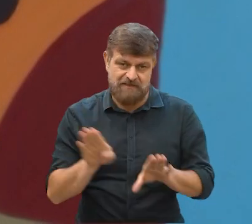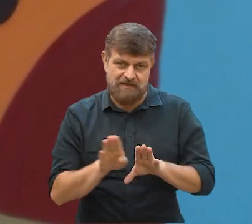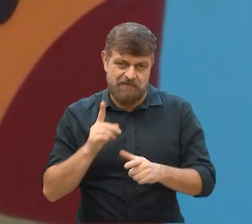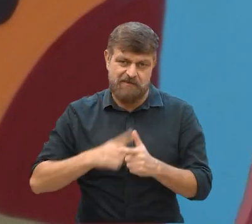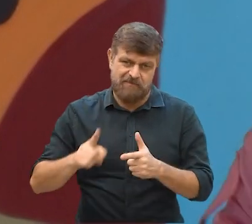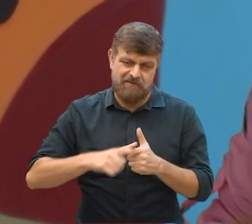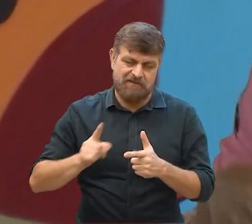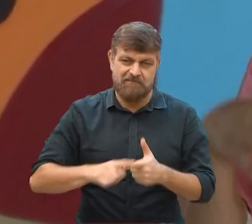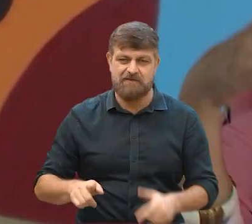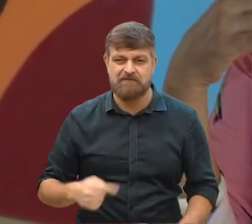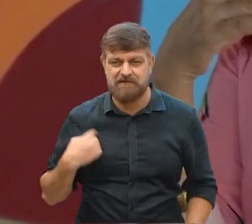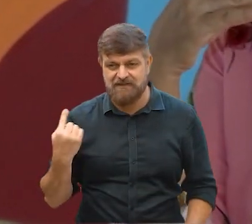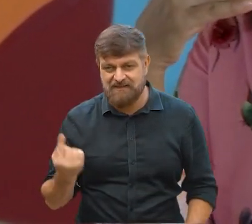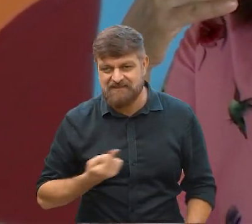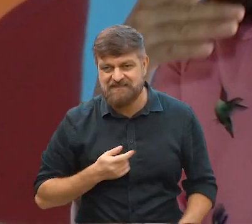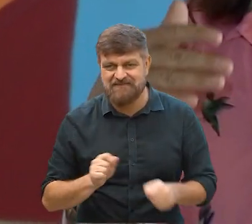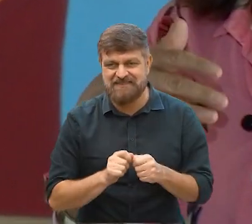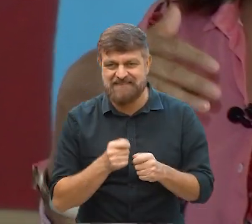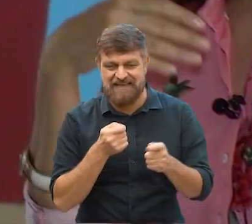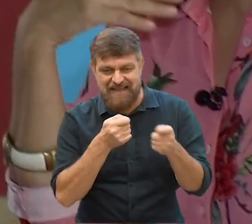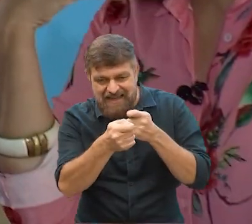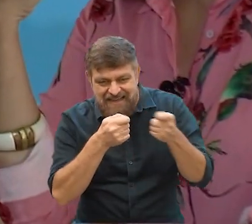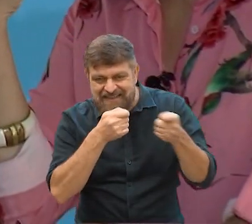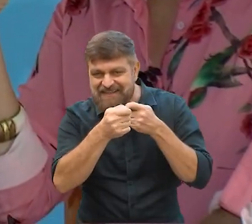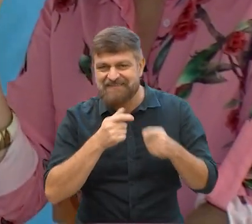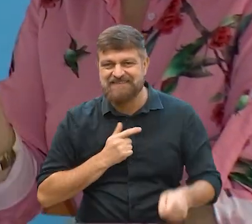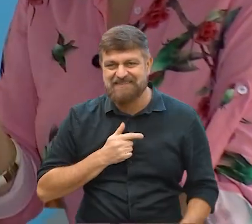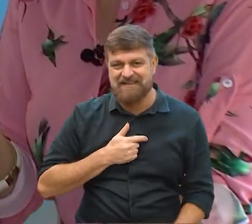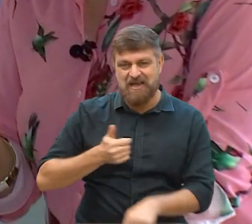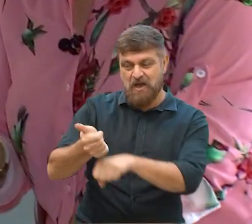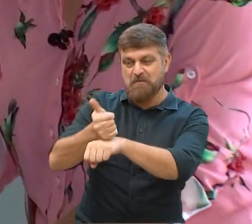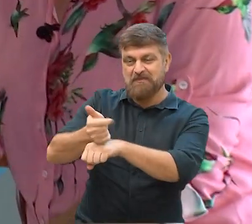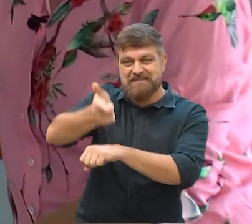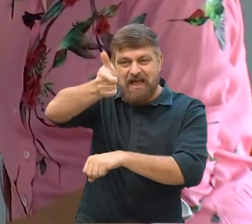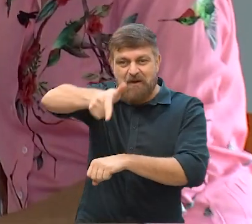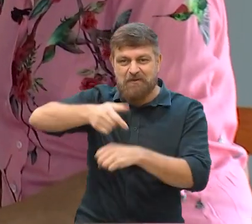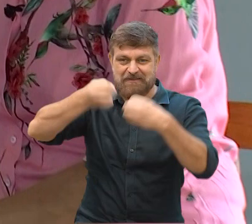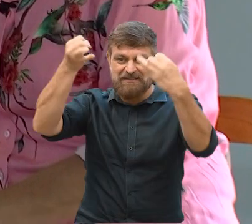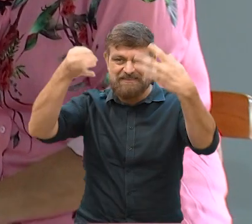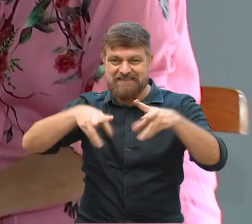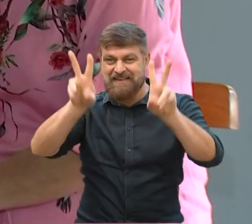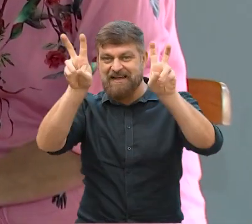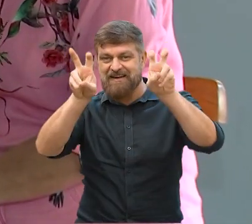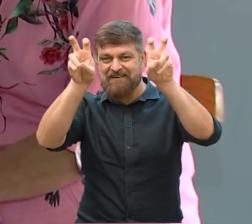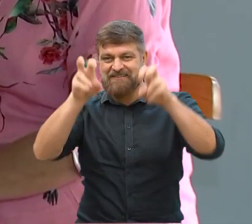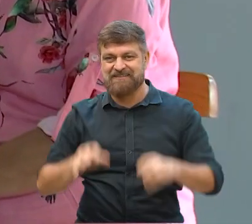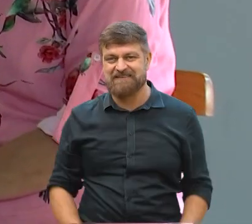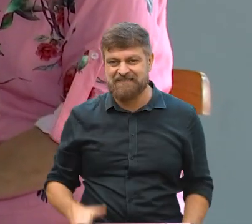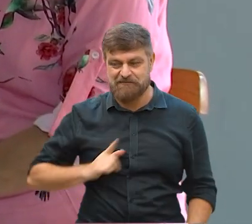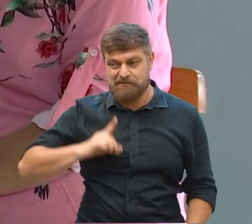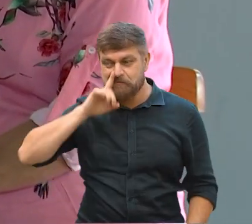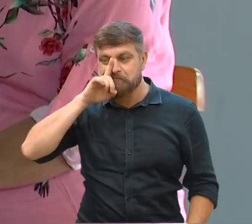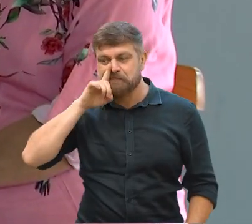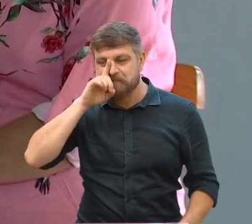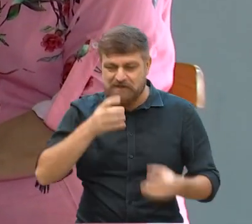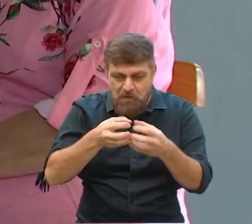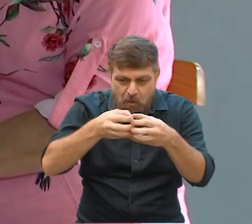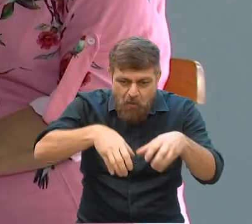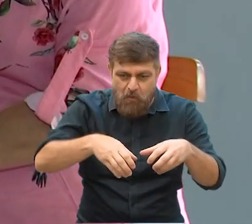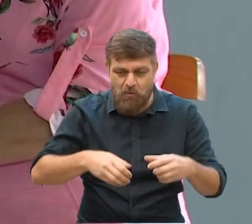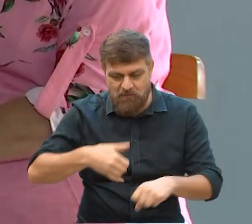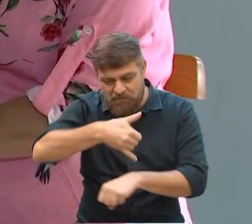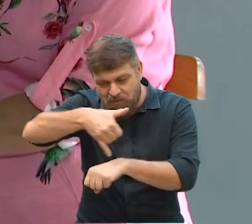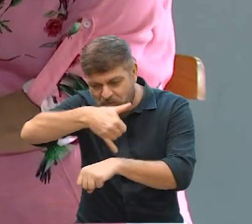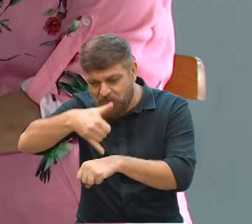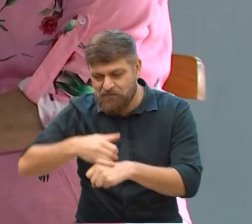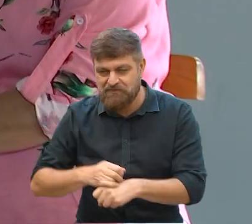tipos de problema. E aí a gente vai ter que entrevistar uma outra especialidade para falar também sobre os prejuízos desse excesso